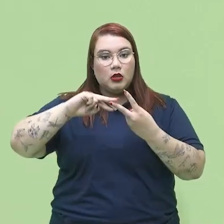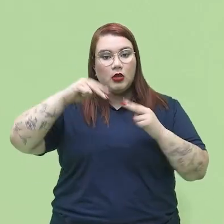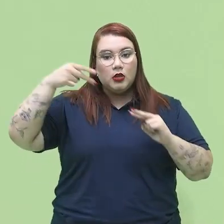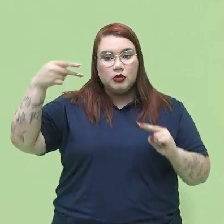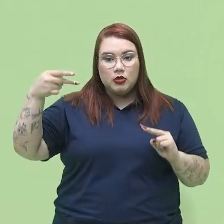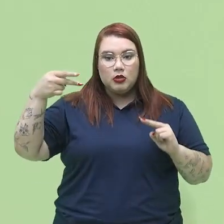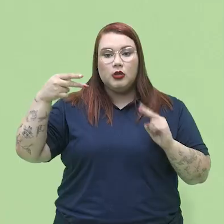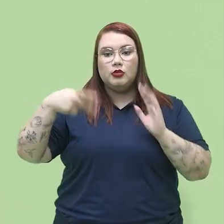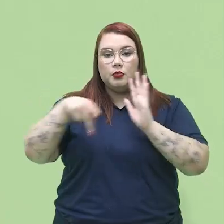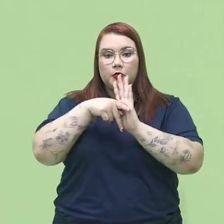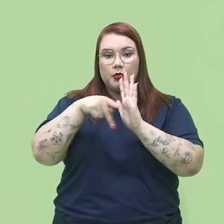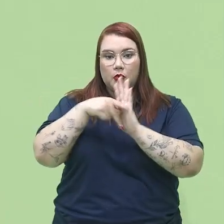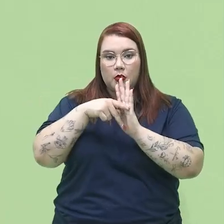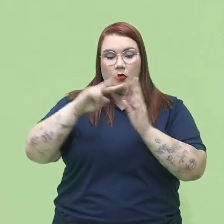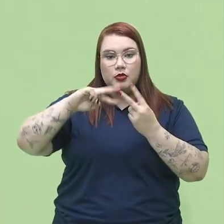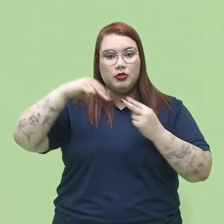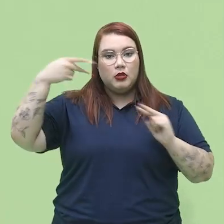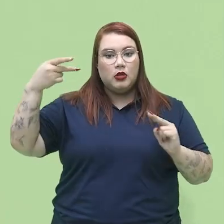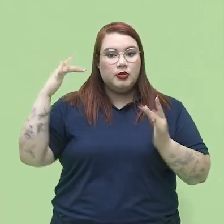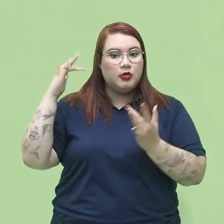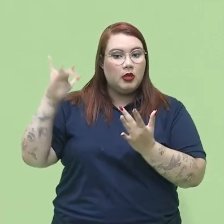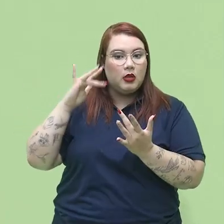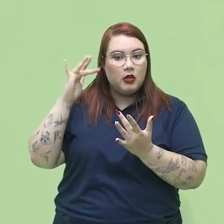genética clássica, genética